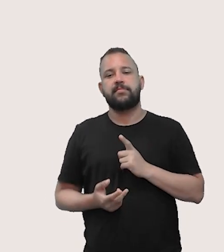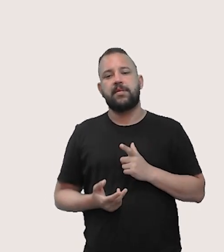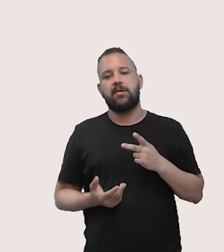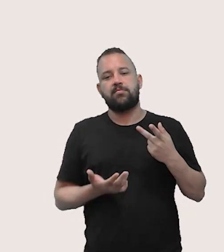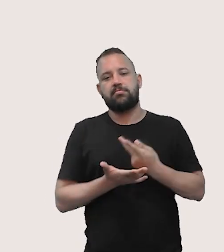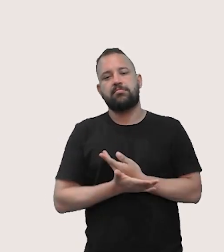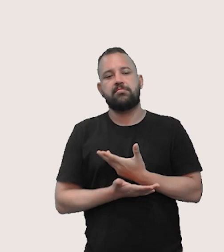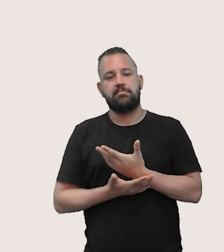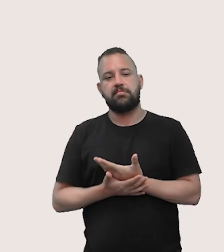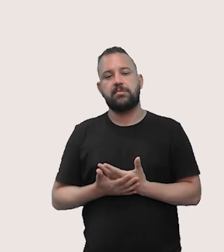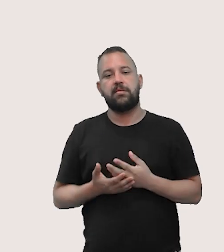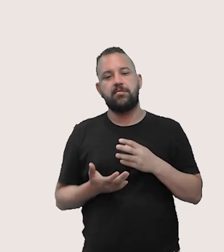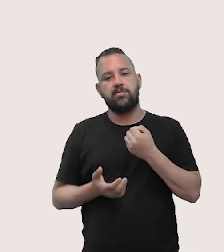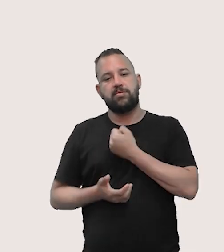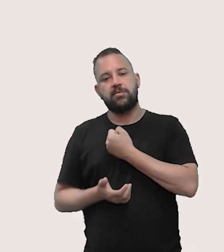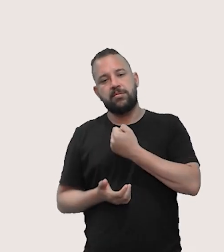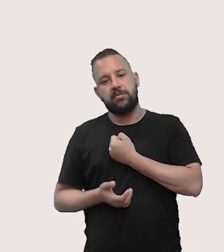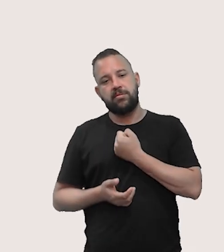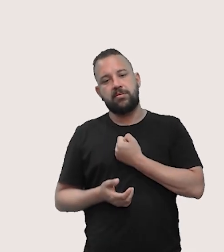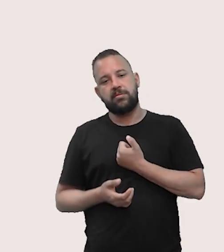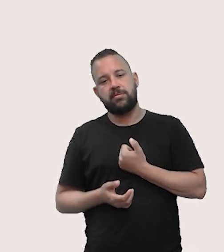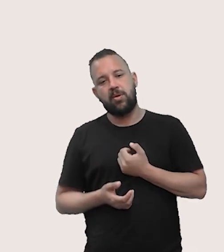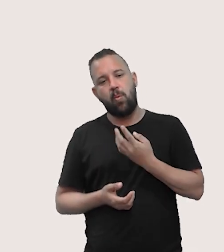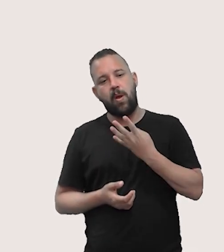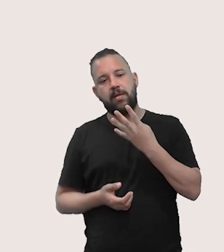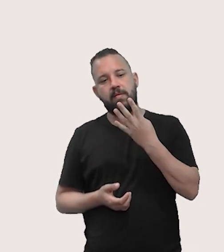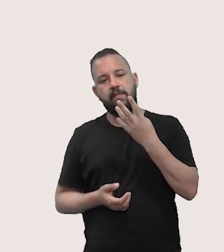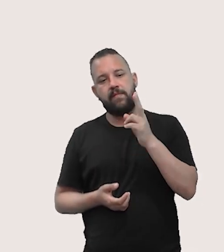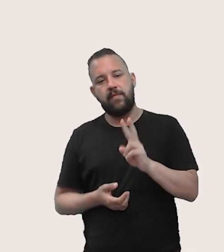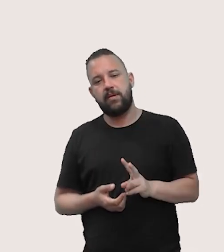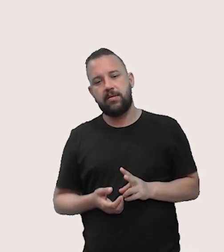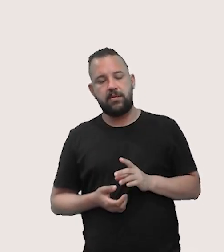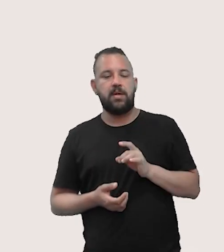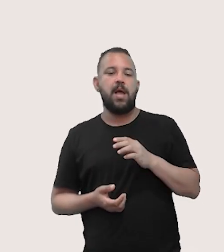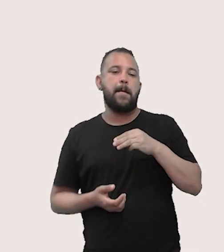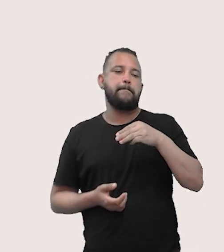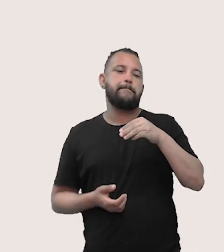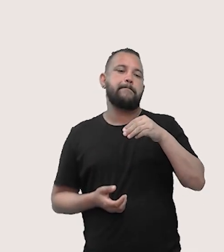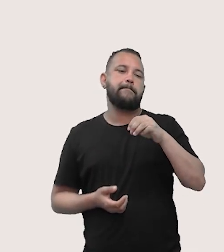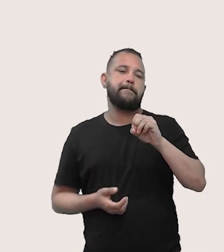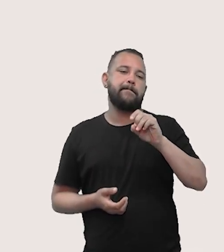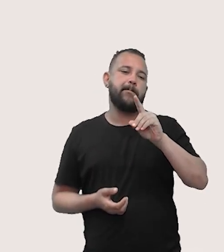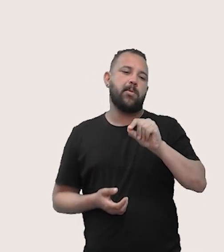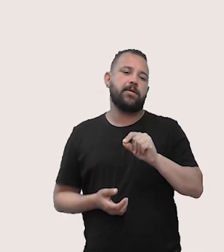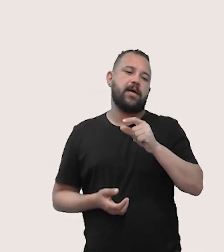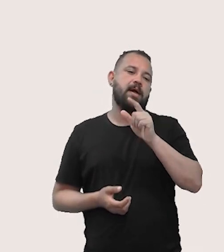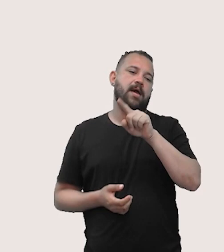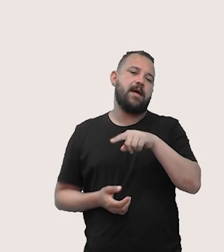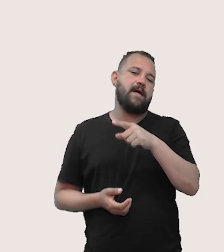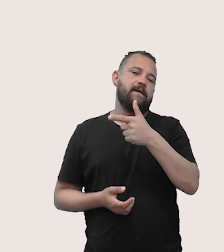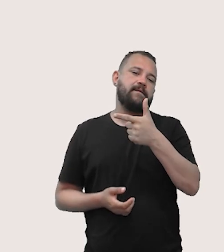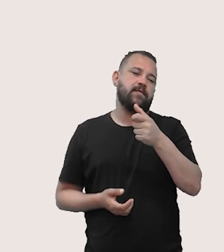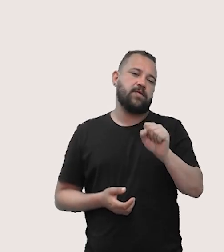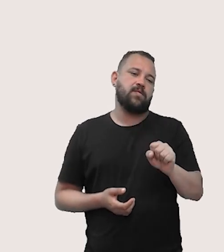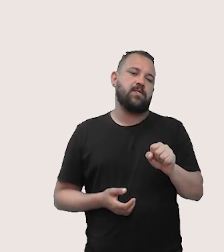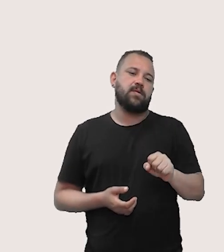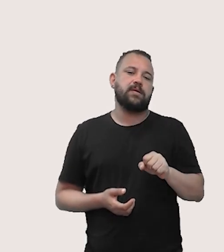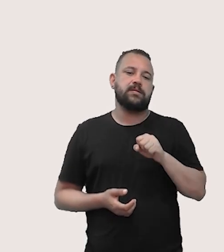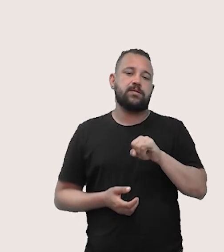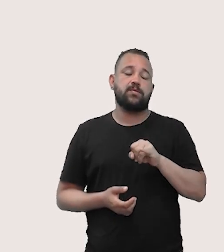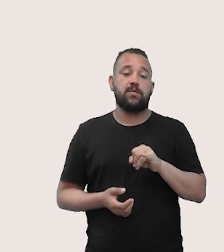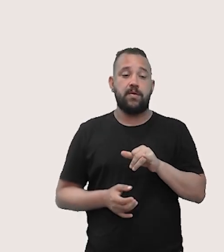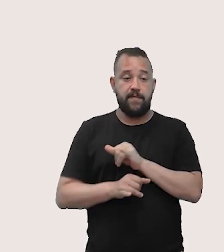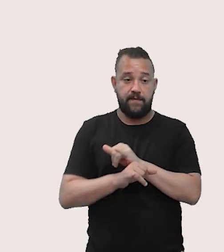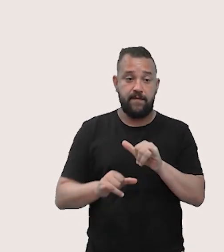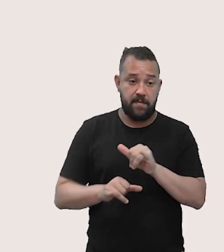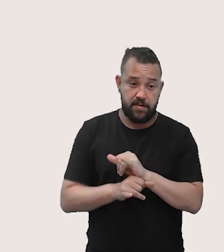nenhum outro número tem repetição de 4 vezes. Logo, a minha moda é 28 anos. Se eu tenho duas informações importantes